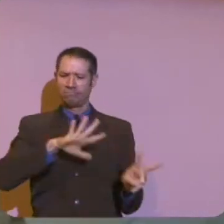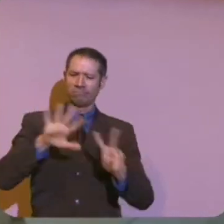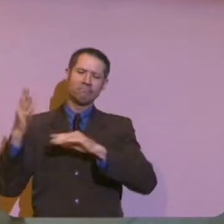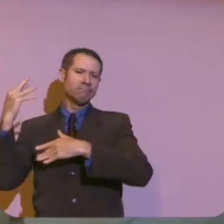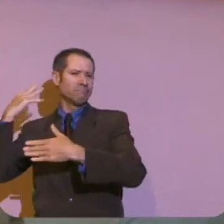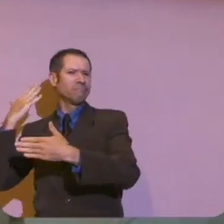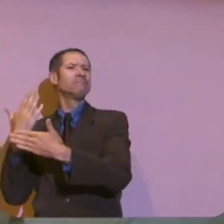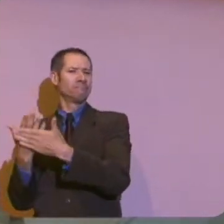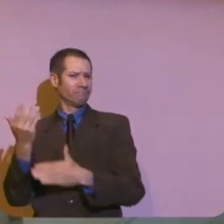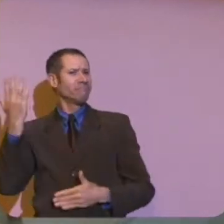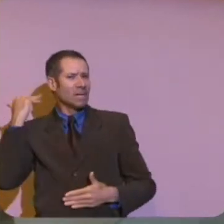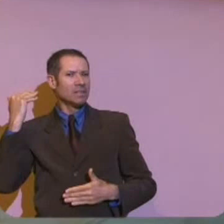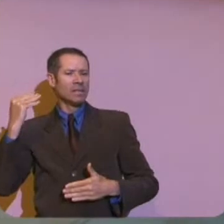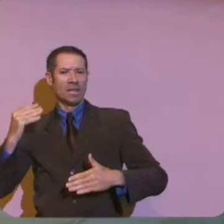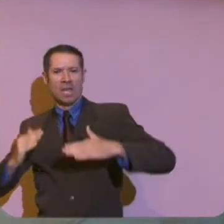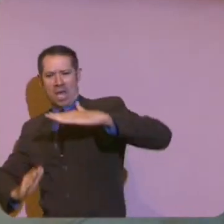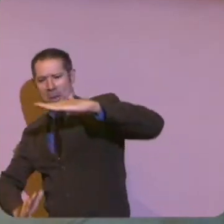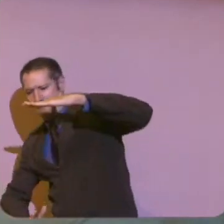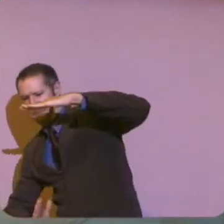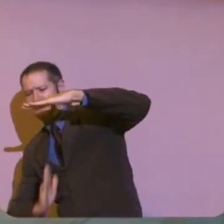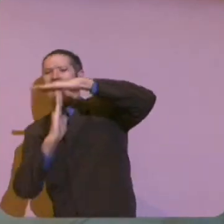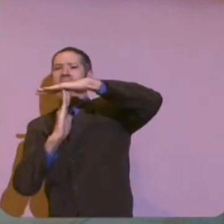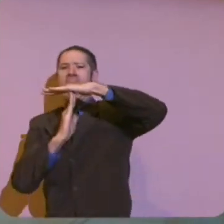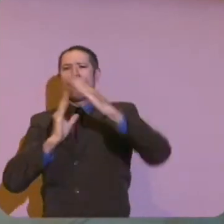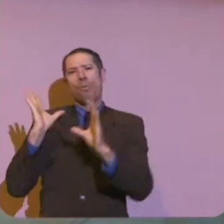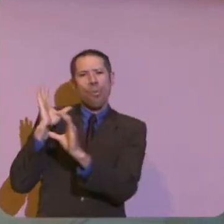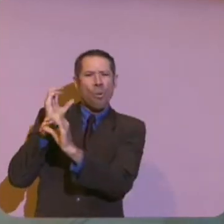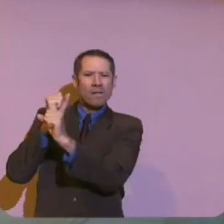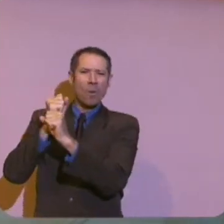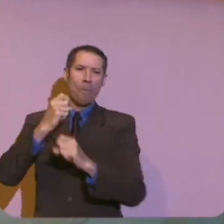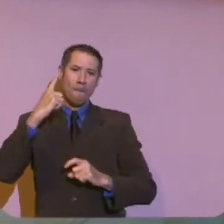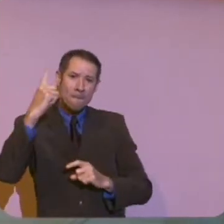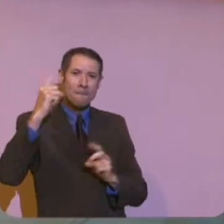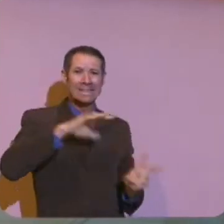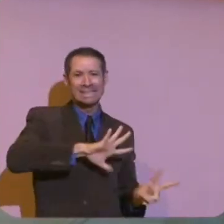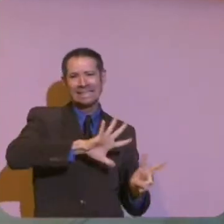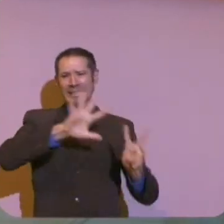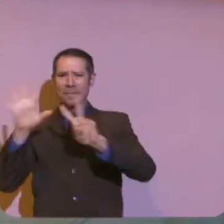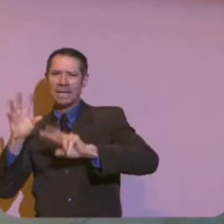nós chegamos ao nosso recorde total. Numa semana,